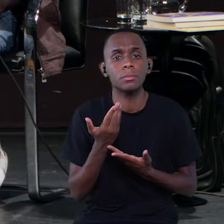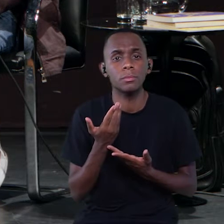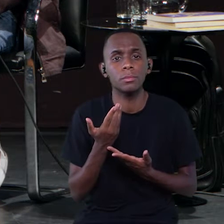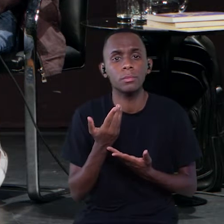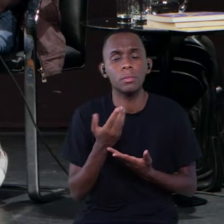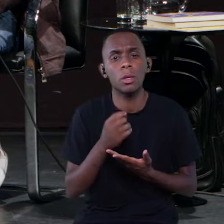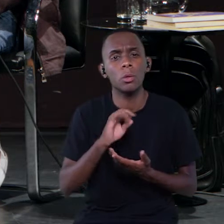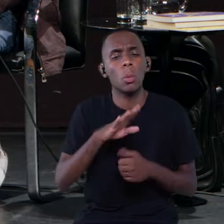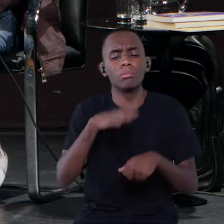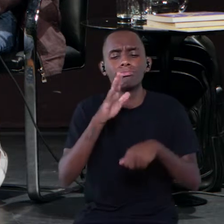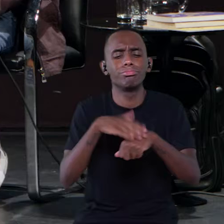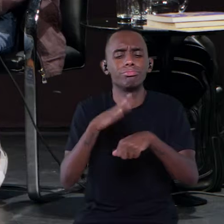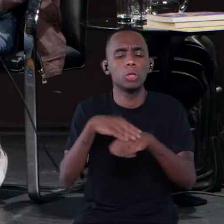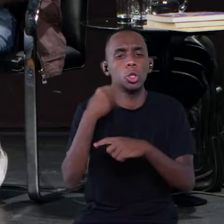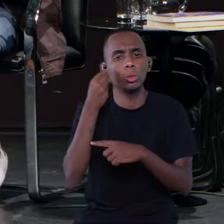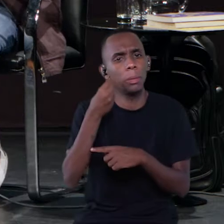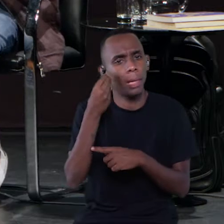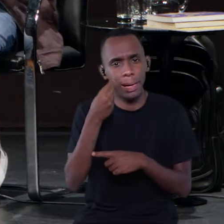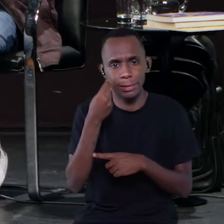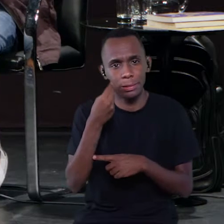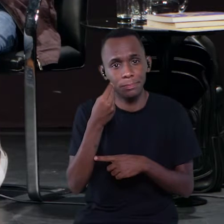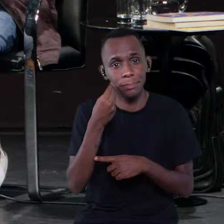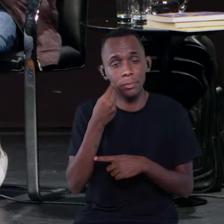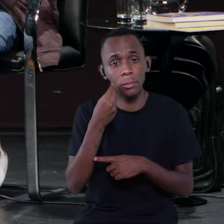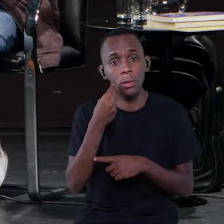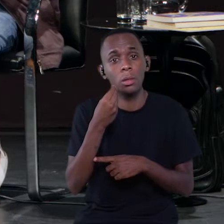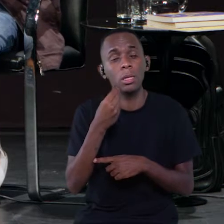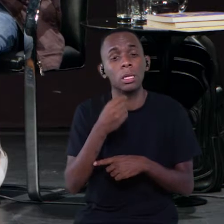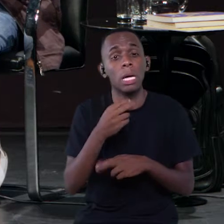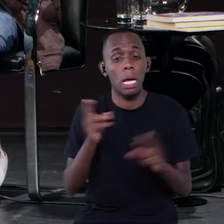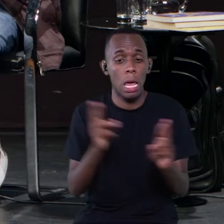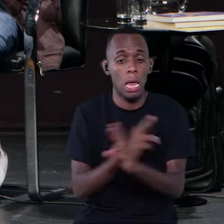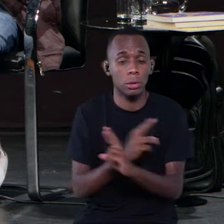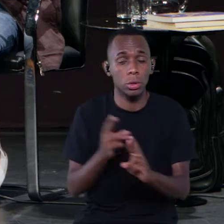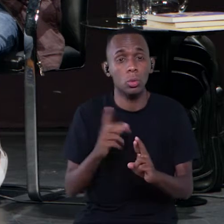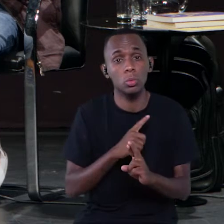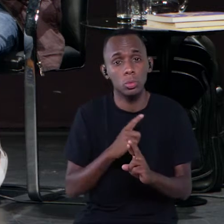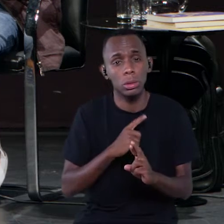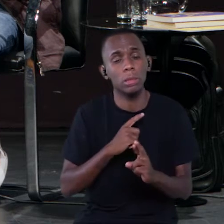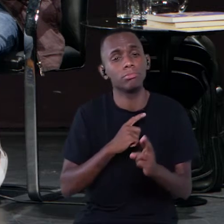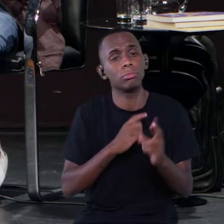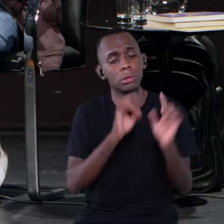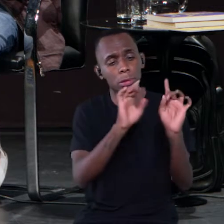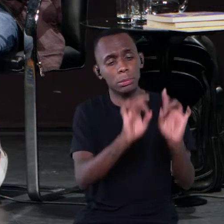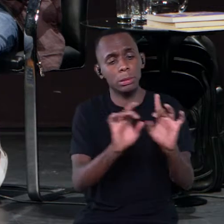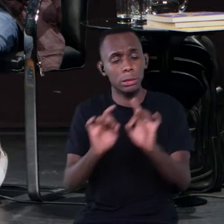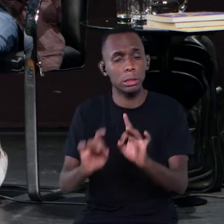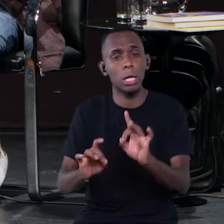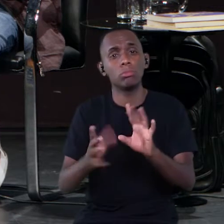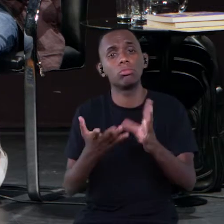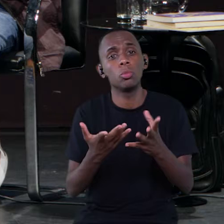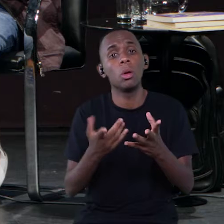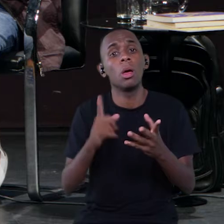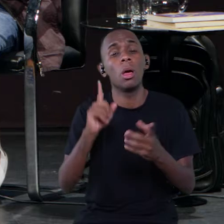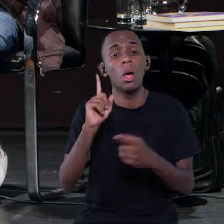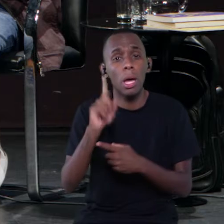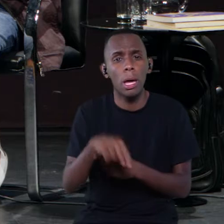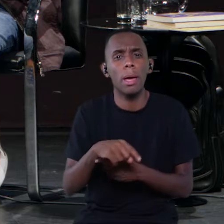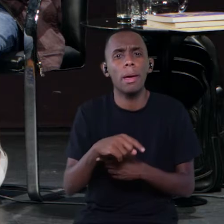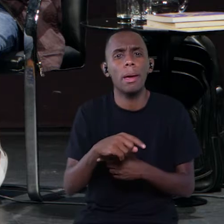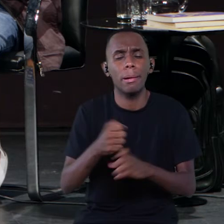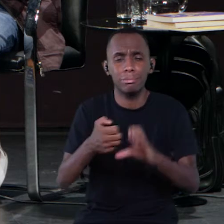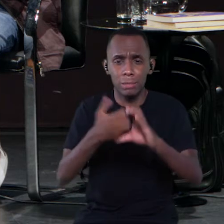além da sua própria especialidade, cruzando as especialidades, que foi uma característica um